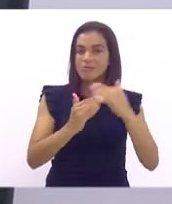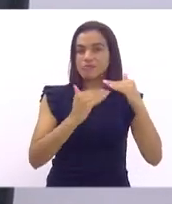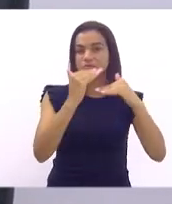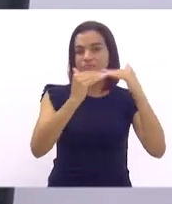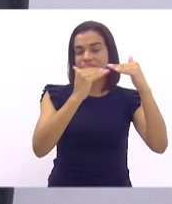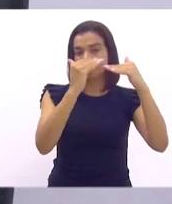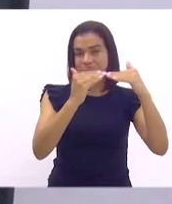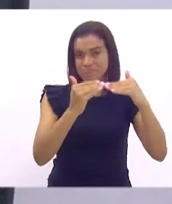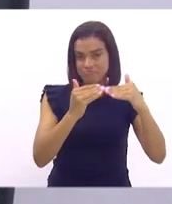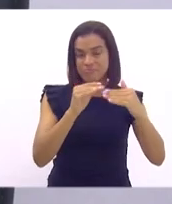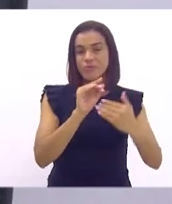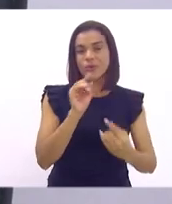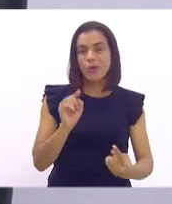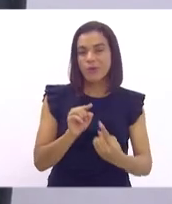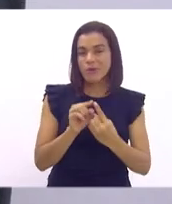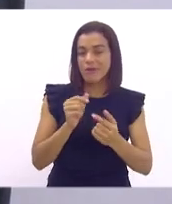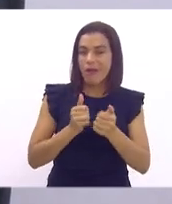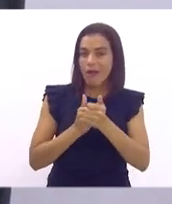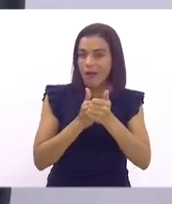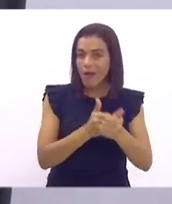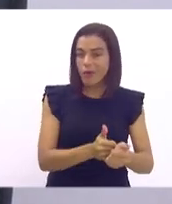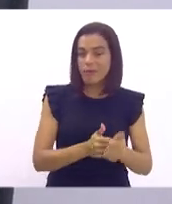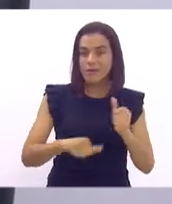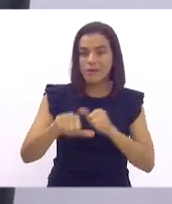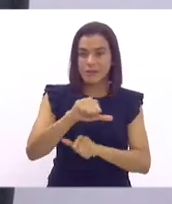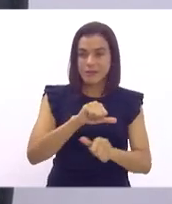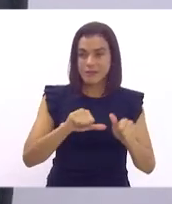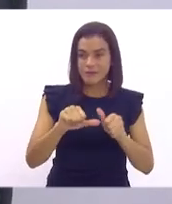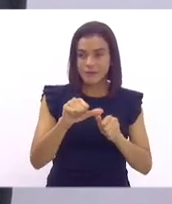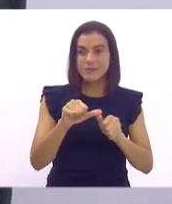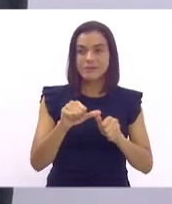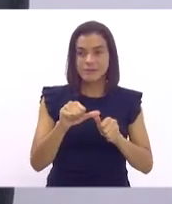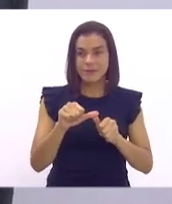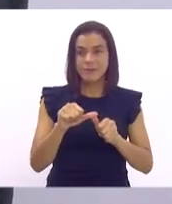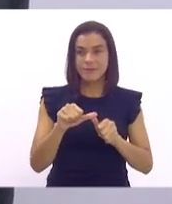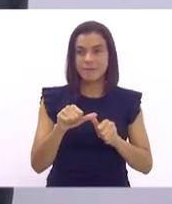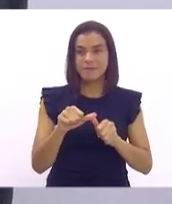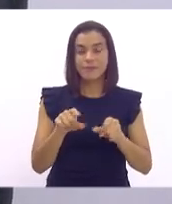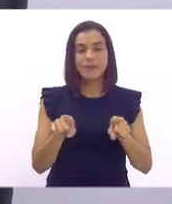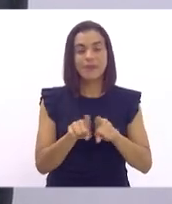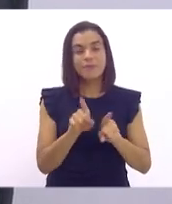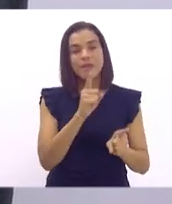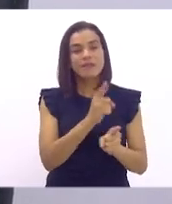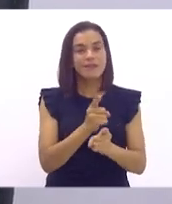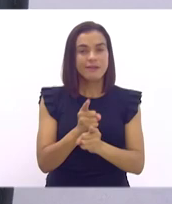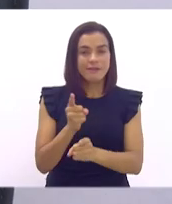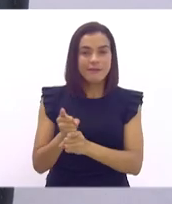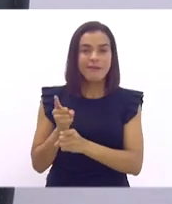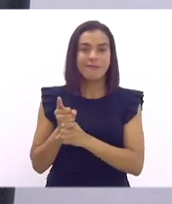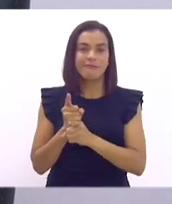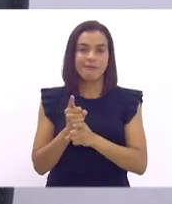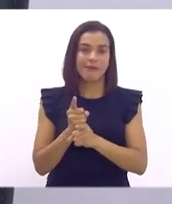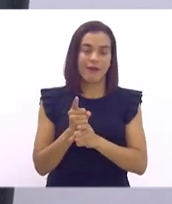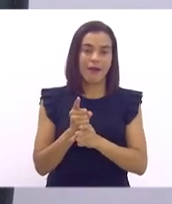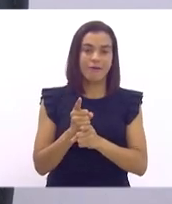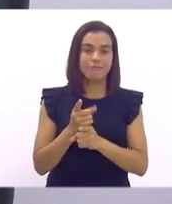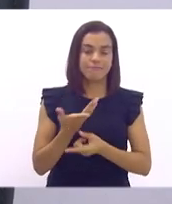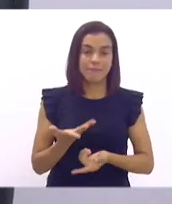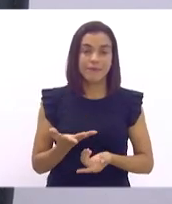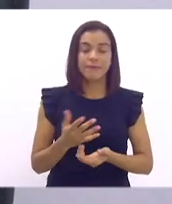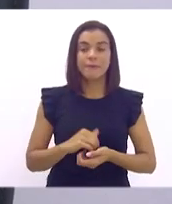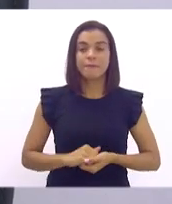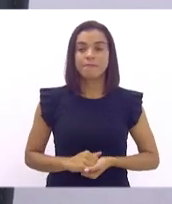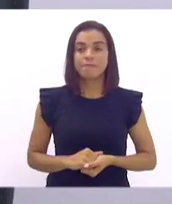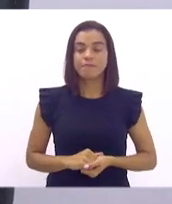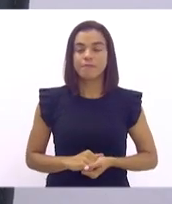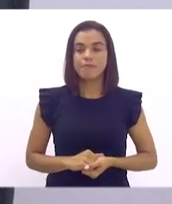vez mais para acompanhar essa transformação e identificar um diagnóstico. E dentre